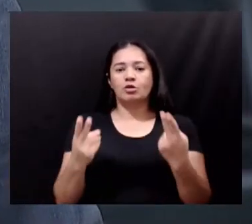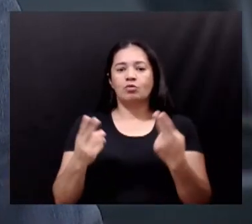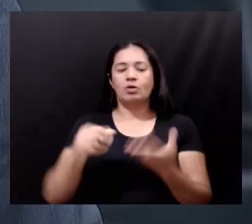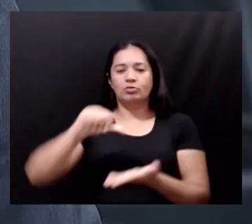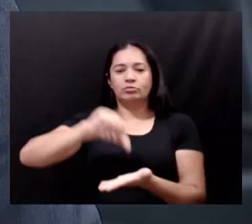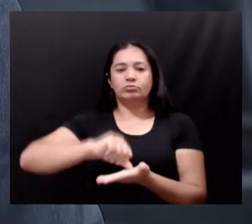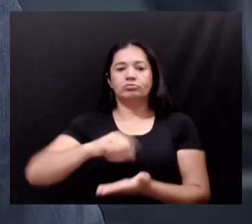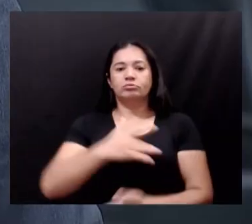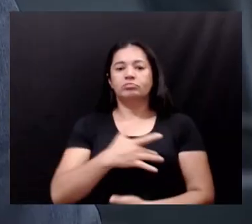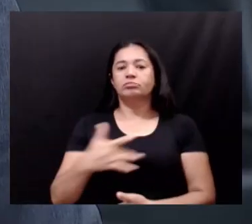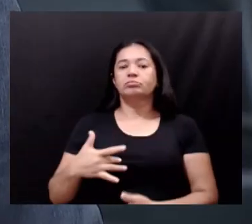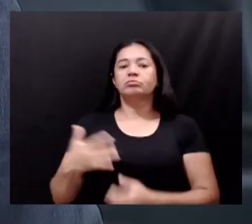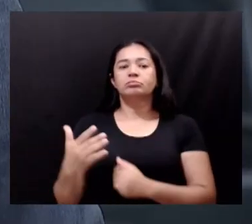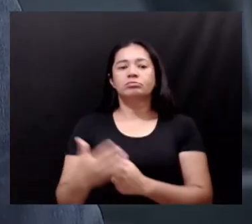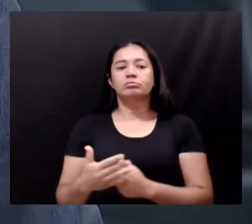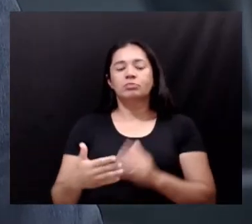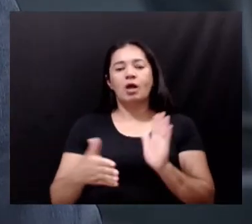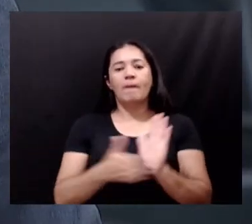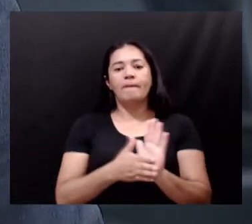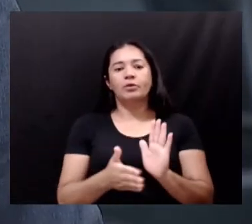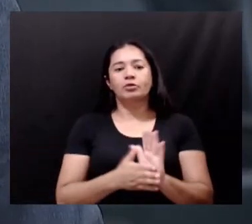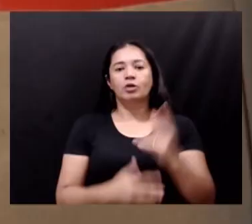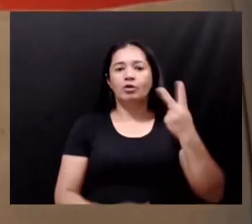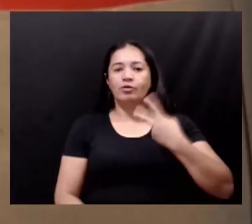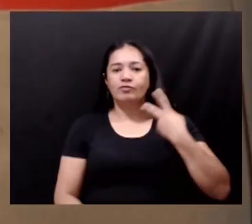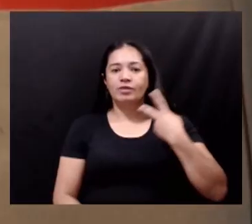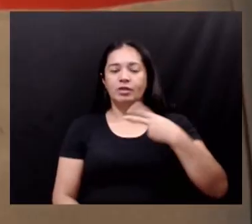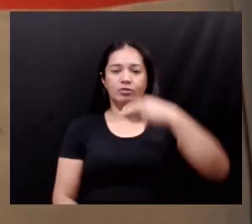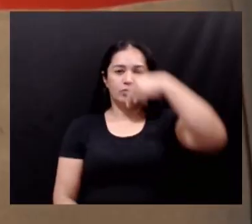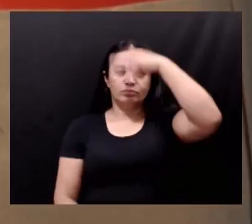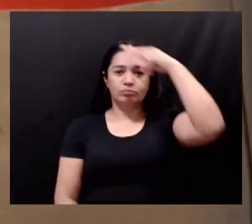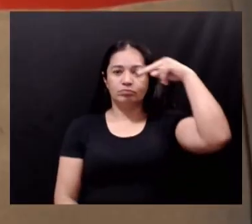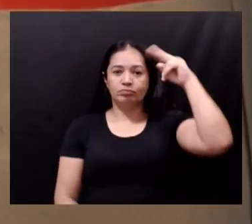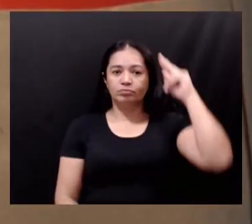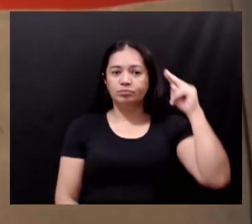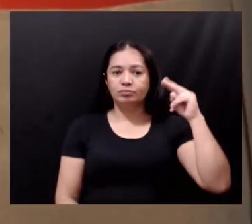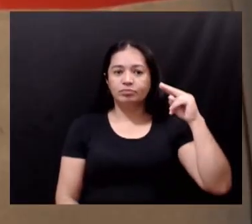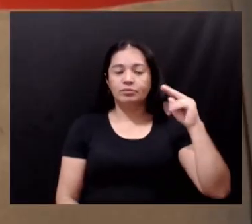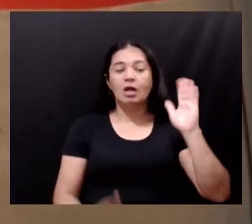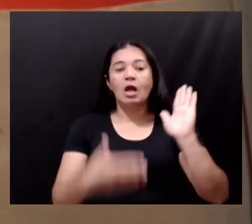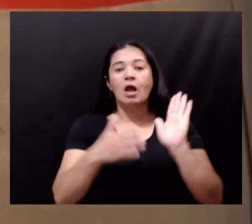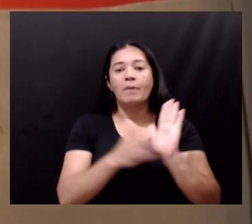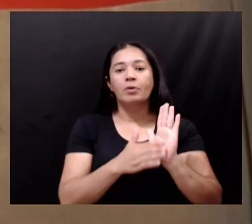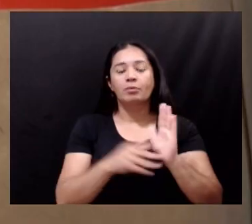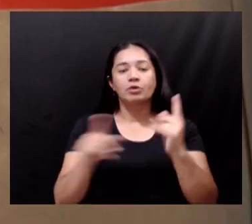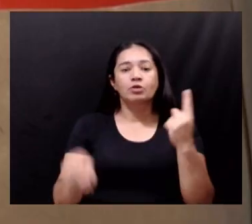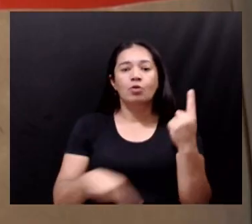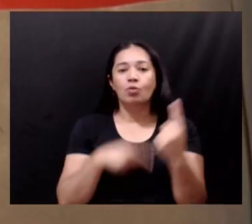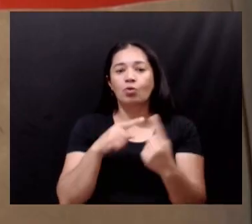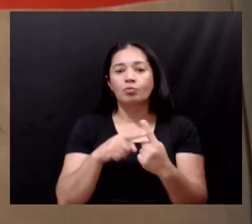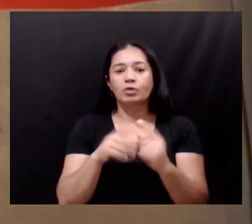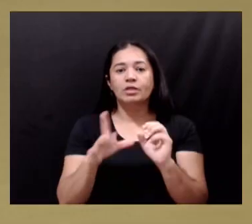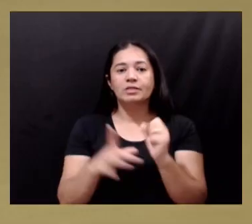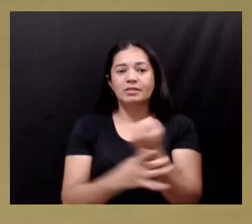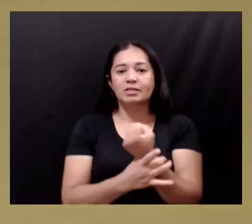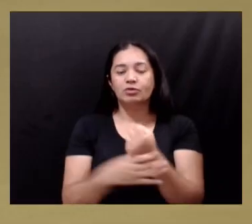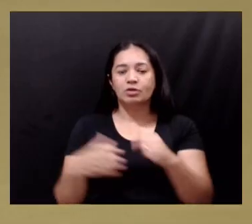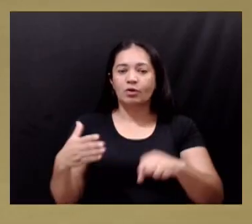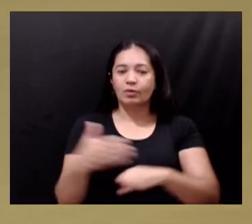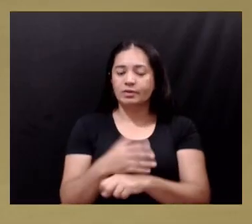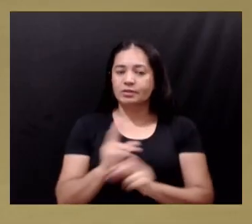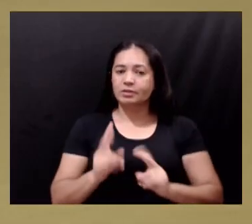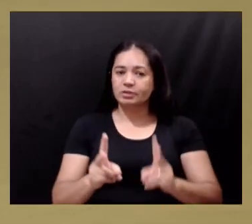é protocolado pelo vereador Nick Schneider. A proposta tem como objetivo assegurar o acesso contínuo e integral